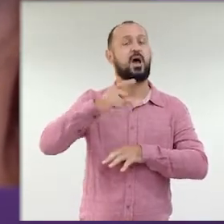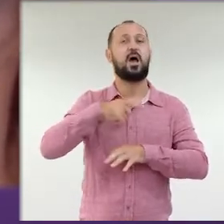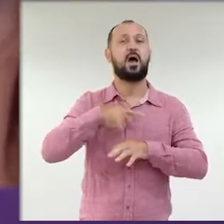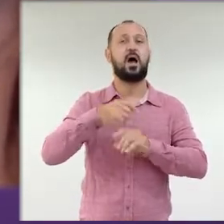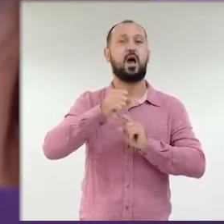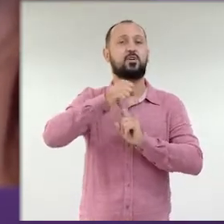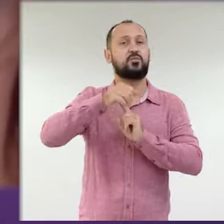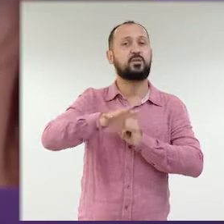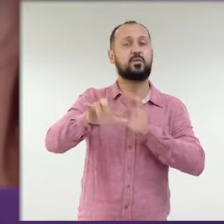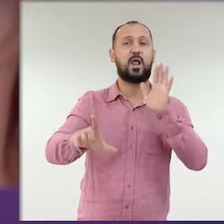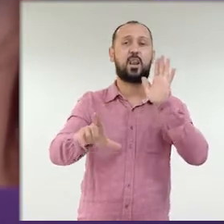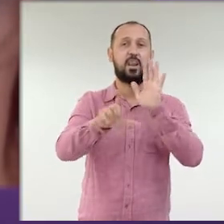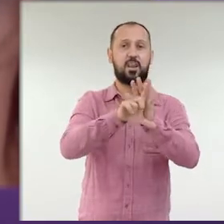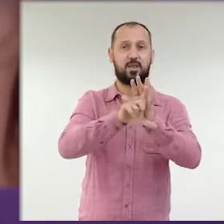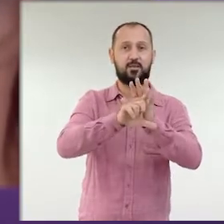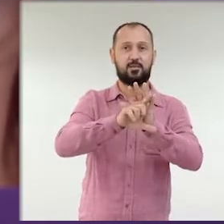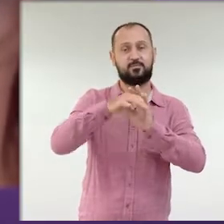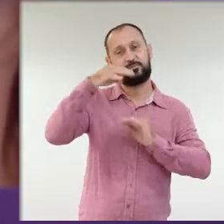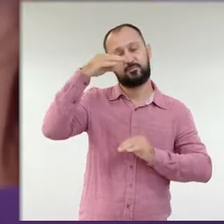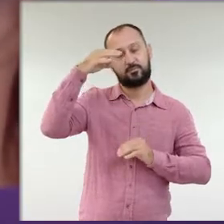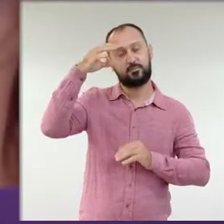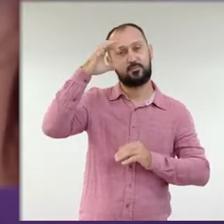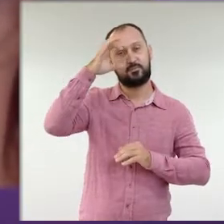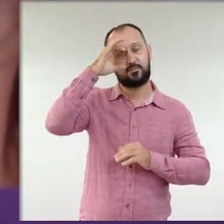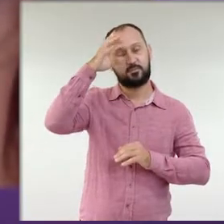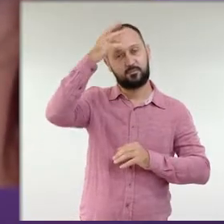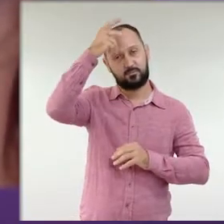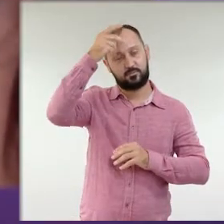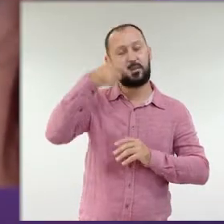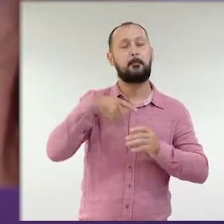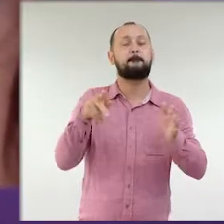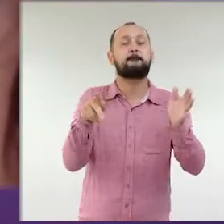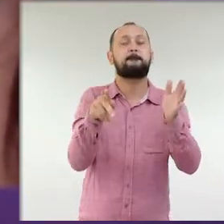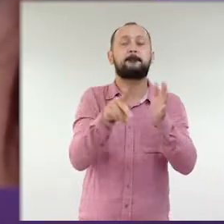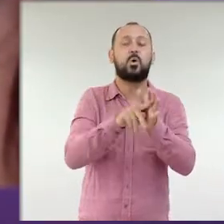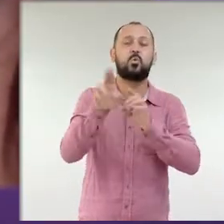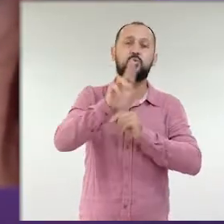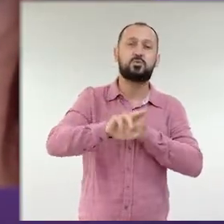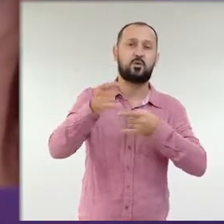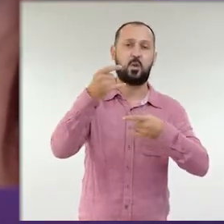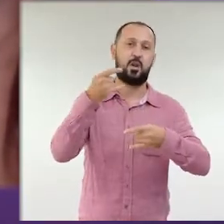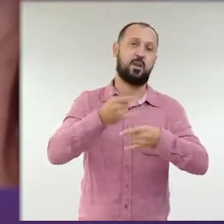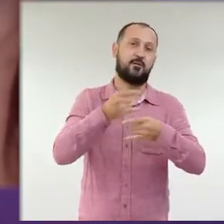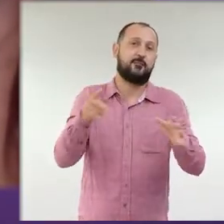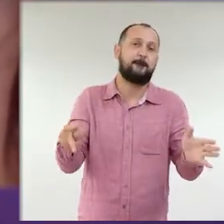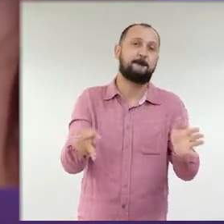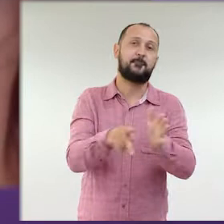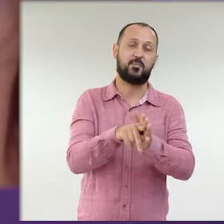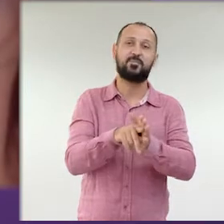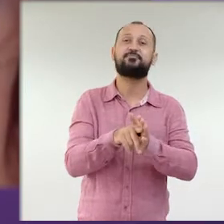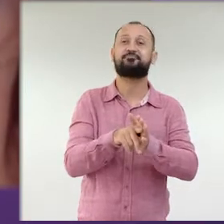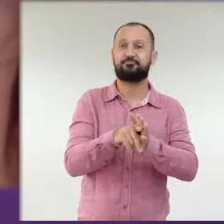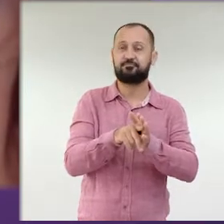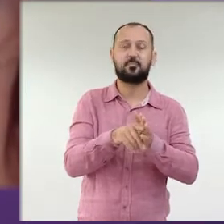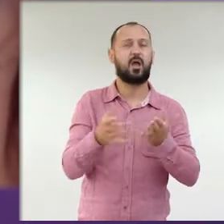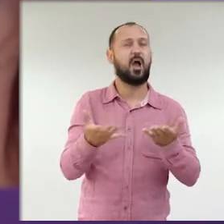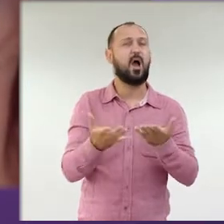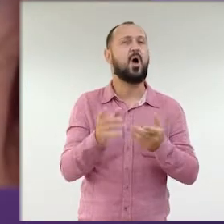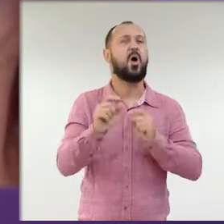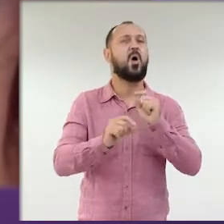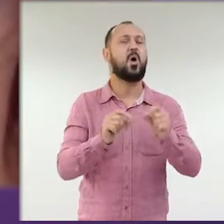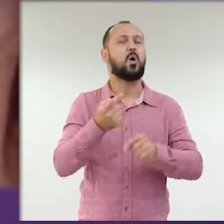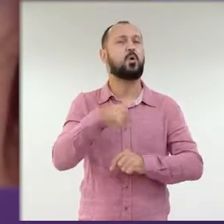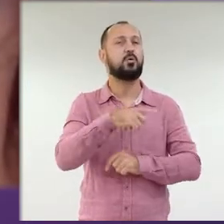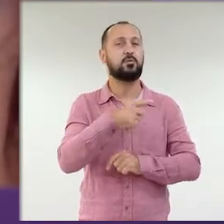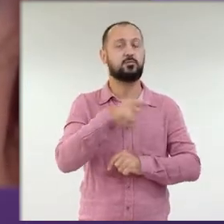da Lei Maria da Penha por meio de debates, por lives, por workshops virtuais. E estamos aí